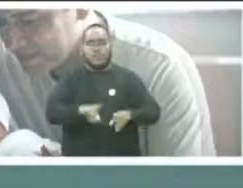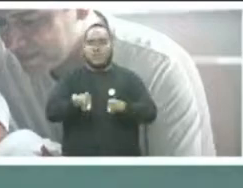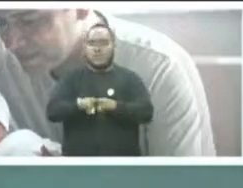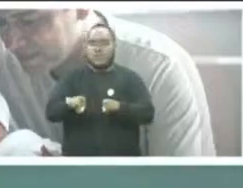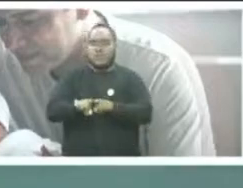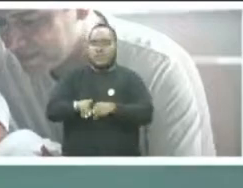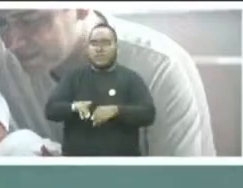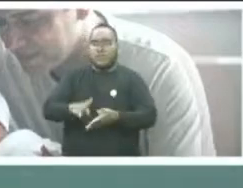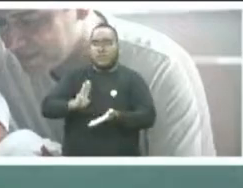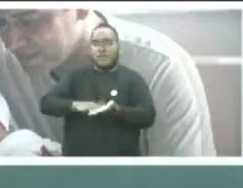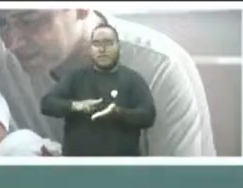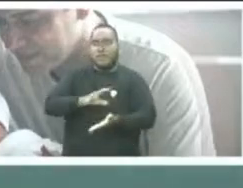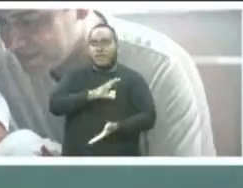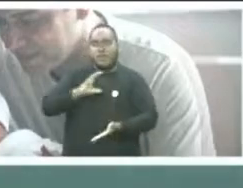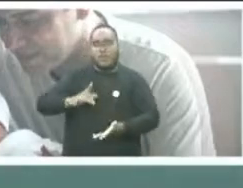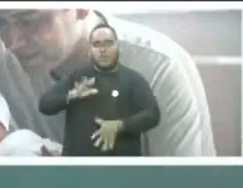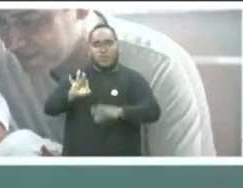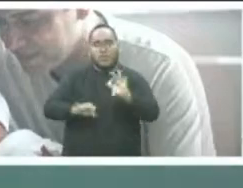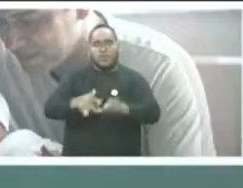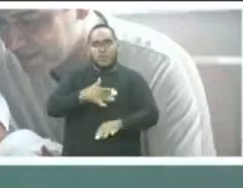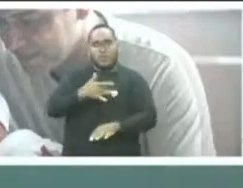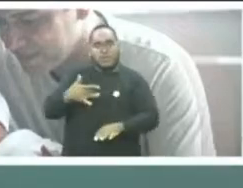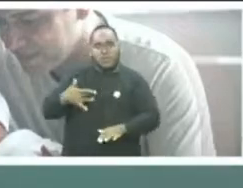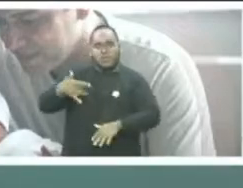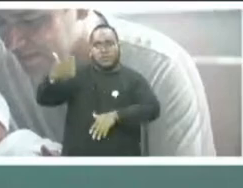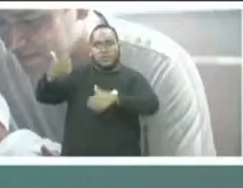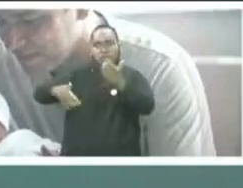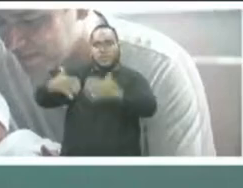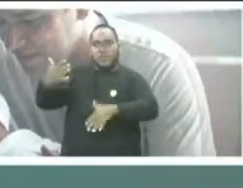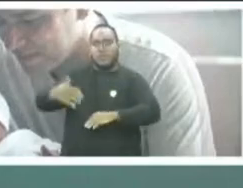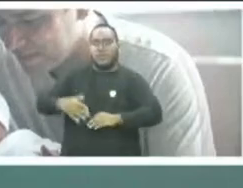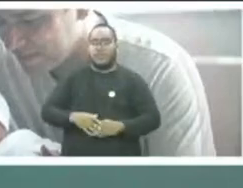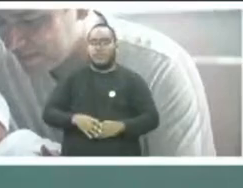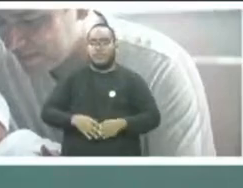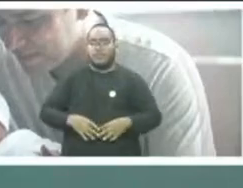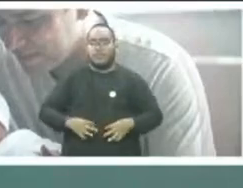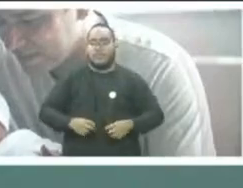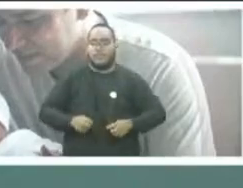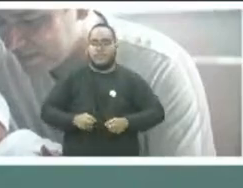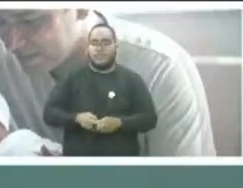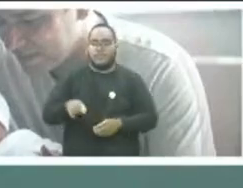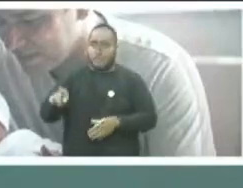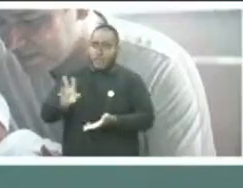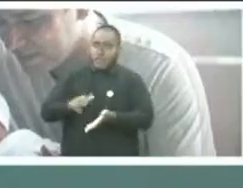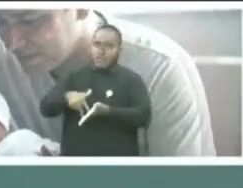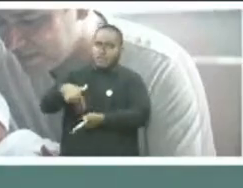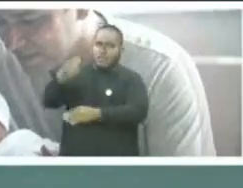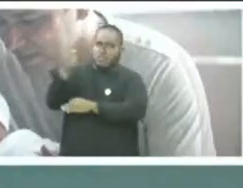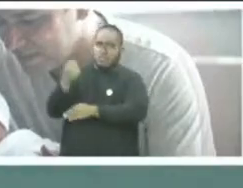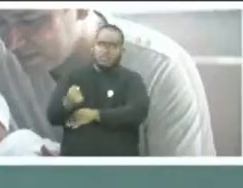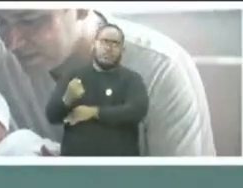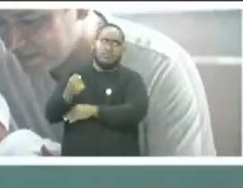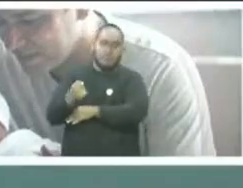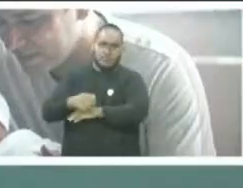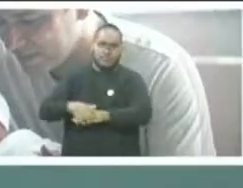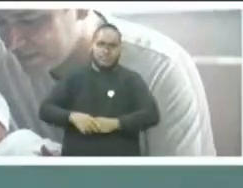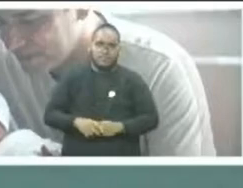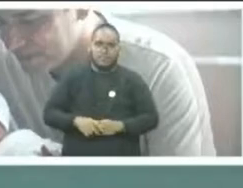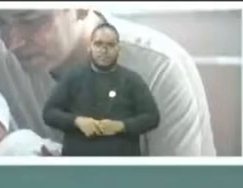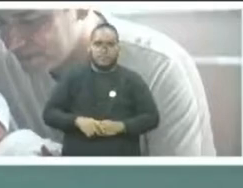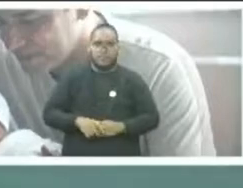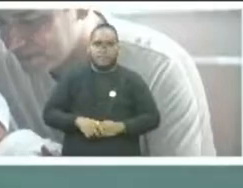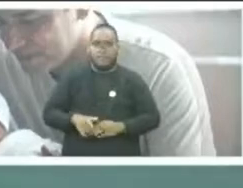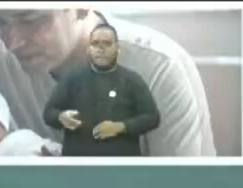da Saúde para o relatório Born Too Soon, ativista da causa da prematuridade. Doutora